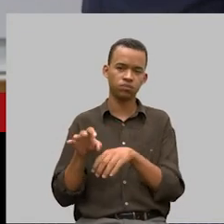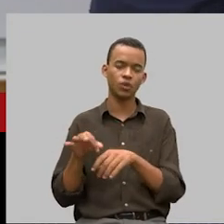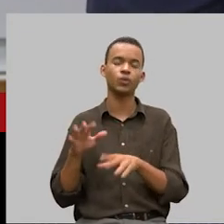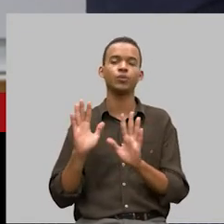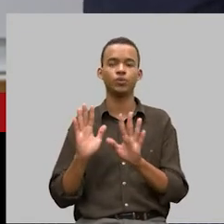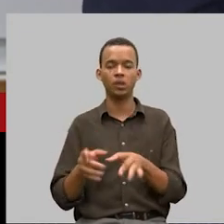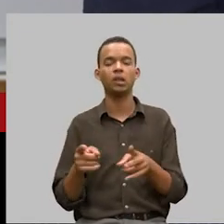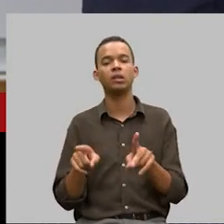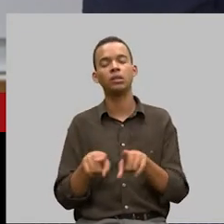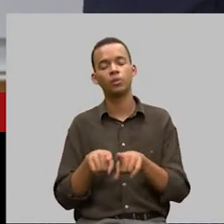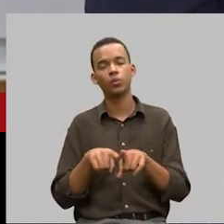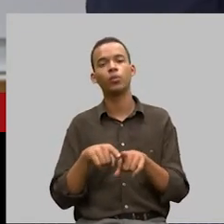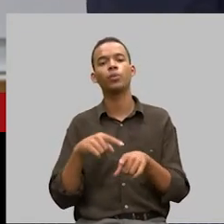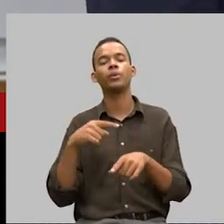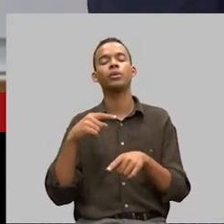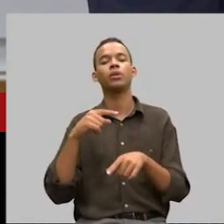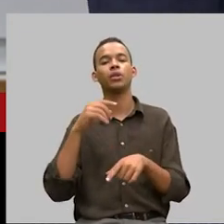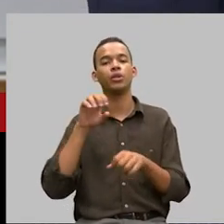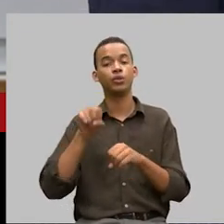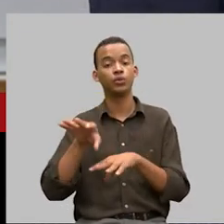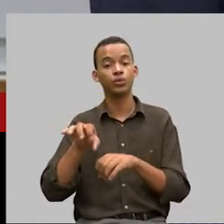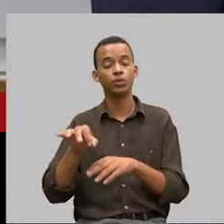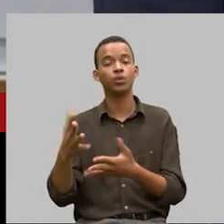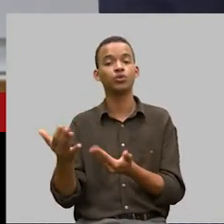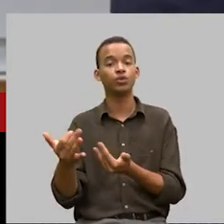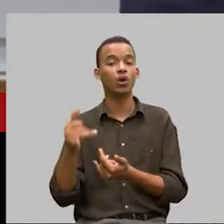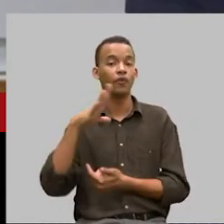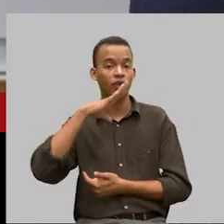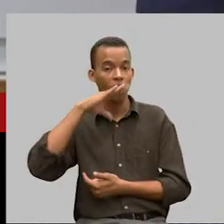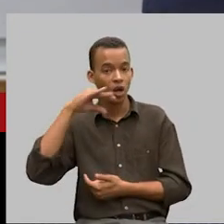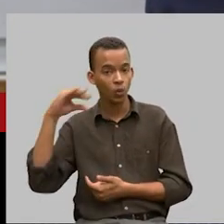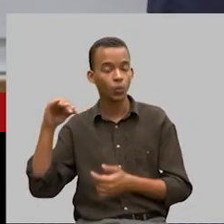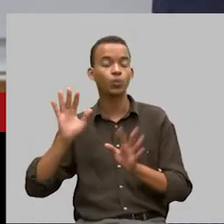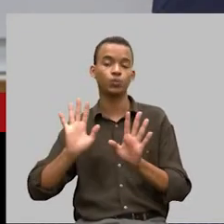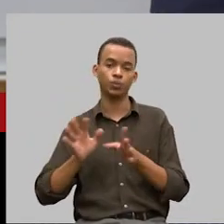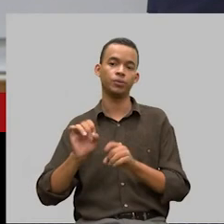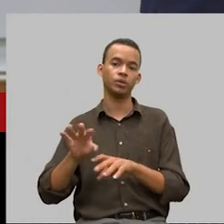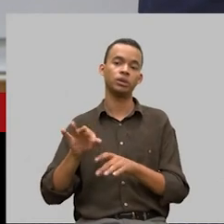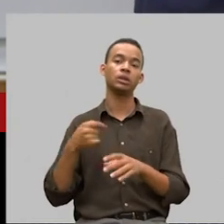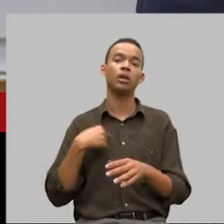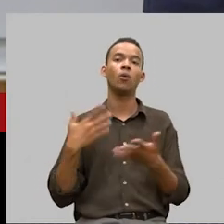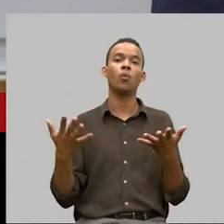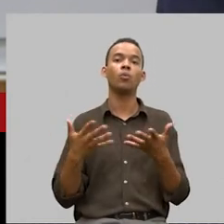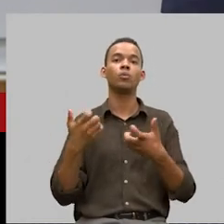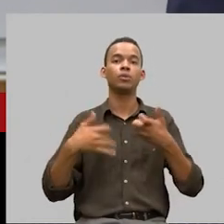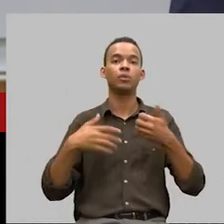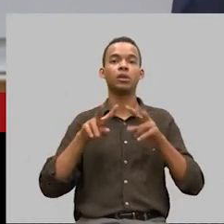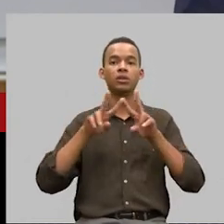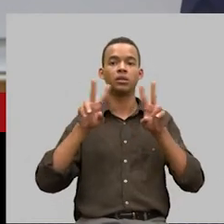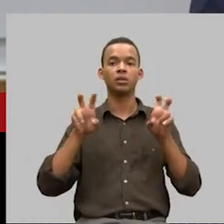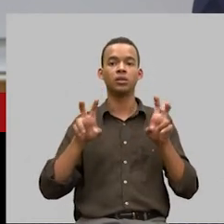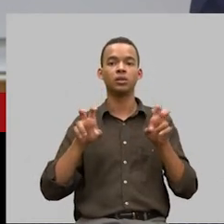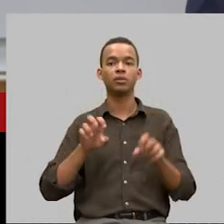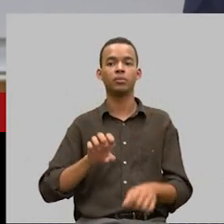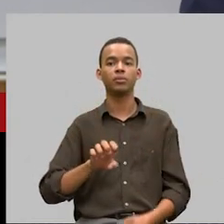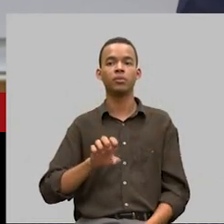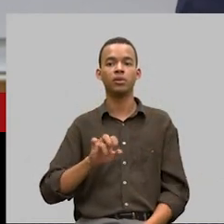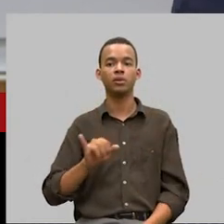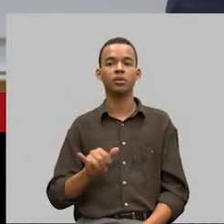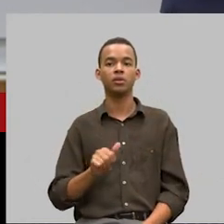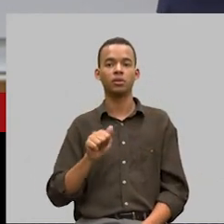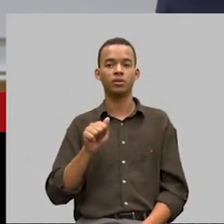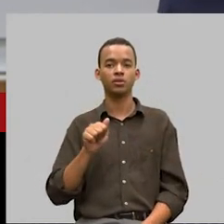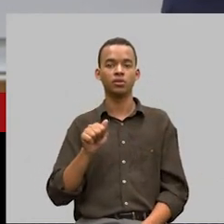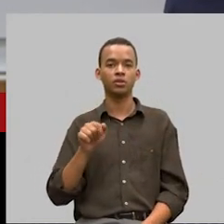jovens e adultos então eu vou conversar aqui com vocês a respeito da Eja no campo tá